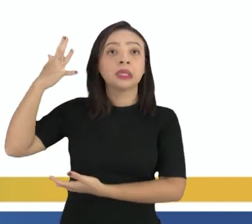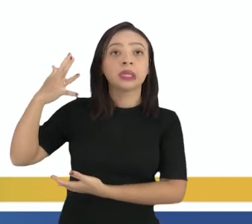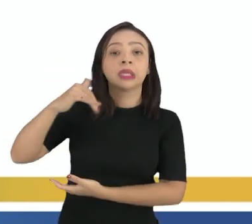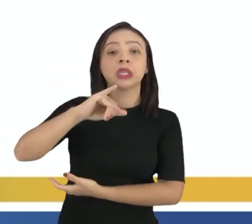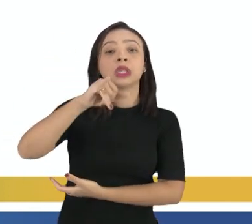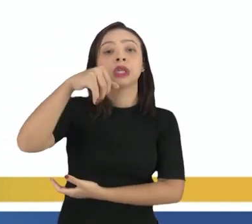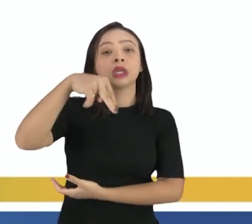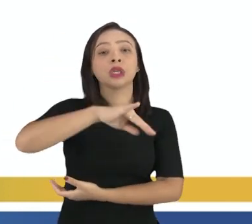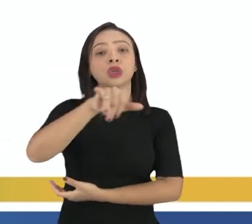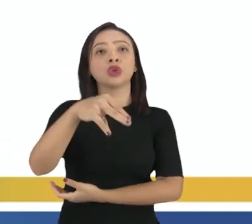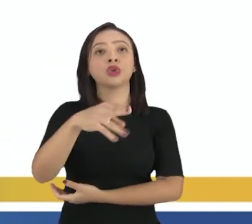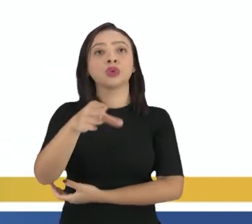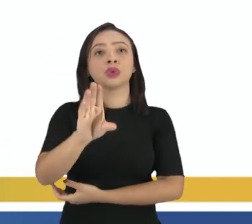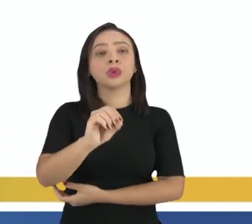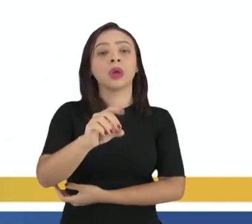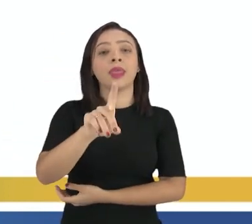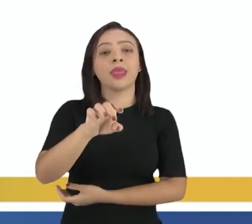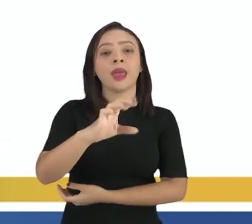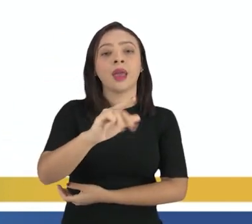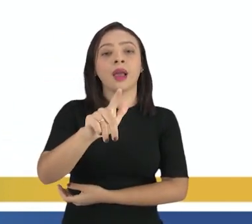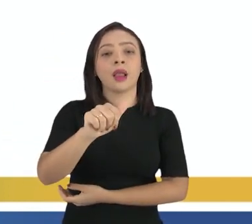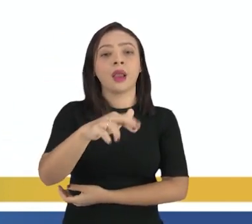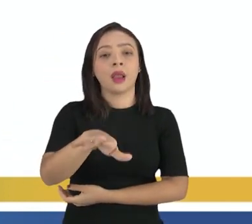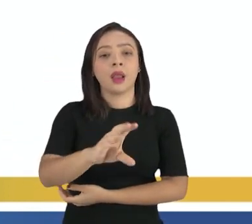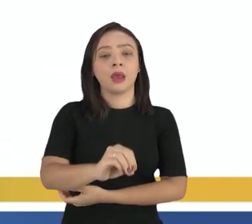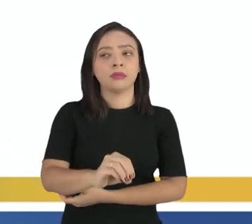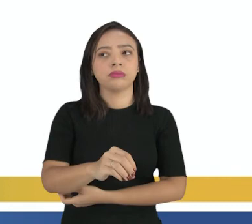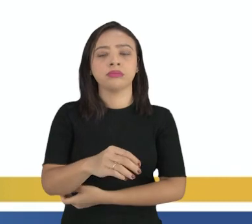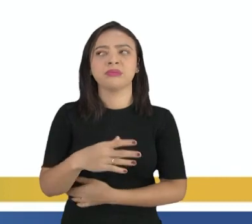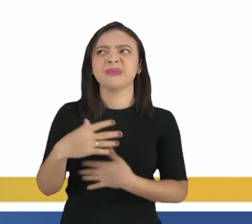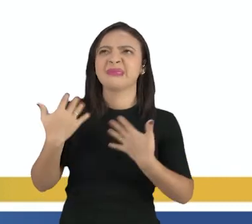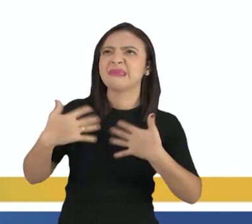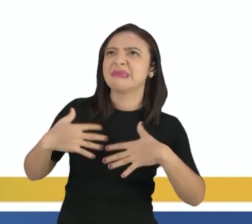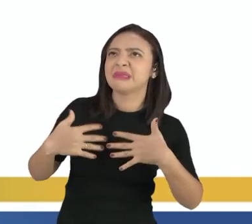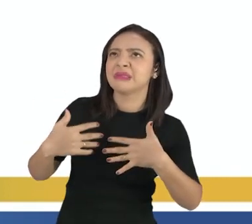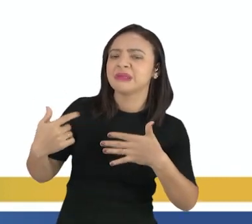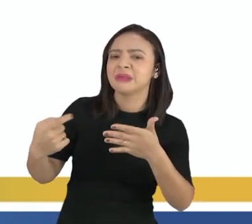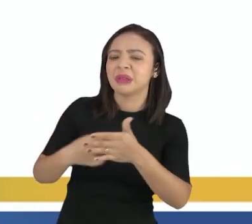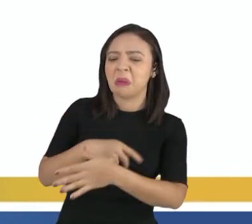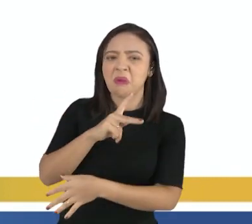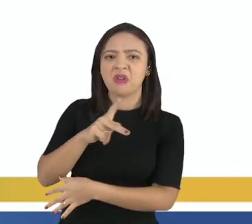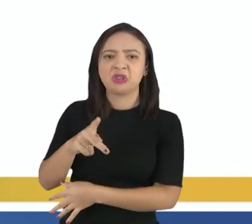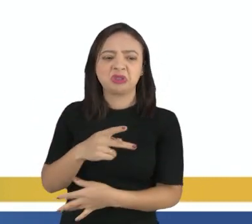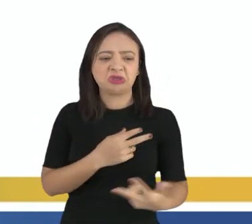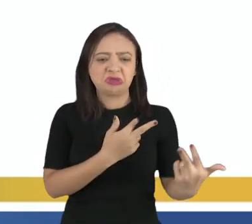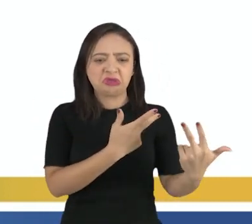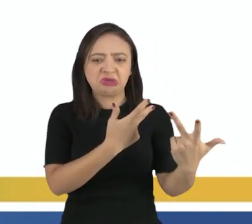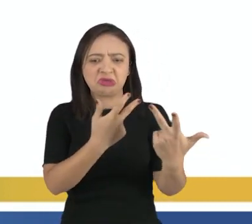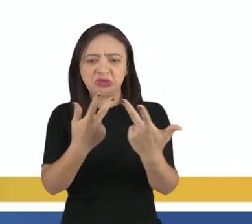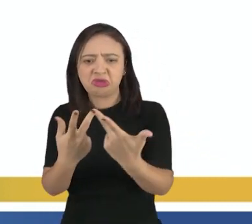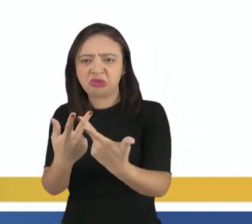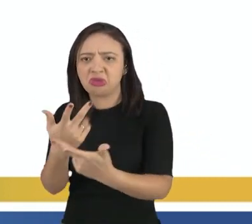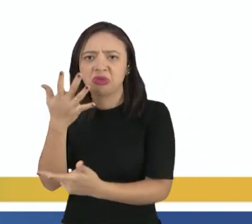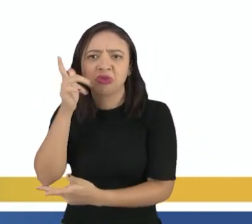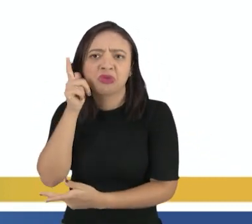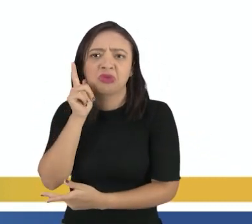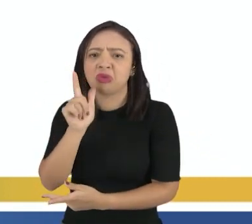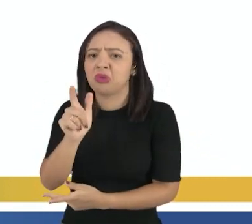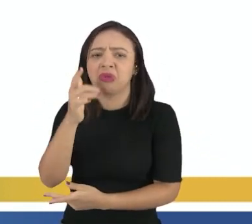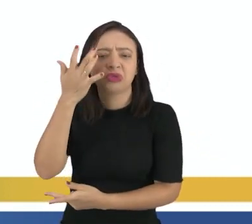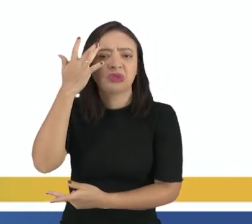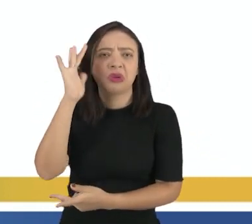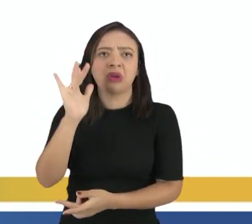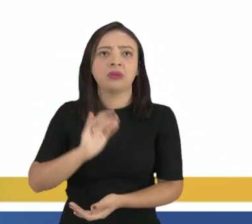declaração vai ser meu Deus professora mais eu não sei tudo é igual não tem diferença tem diferença